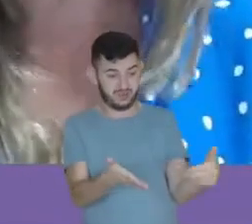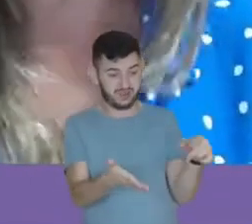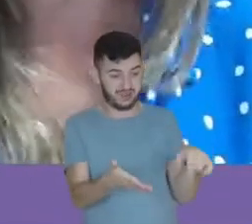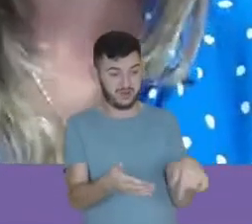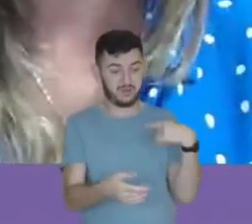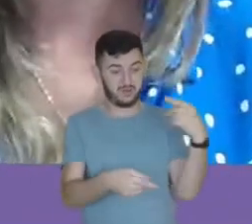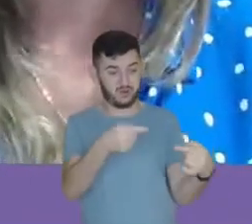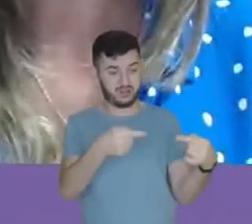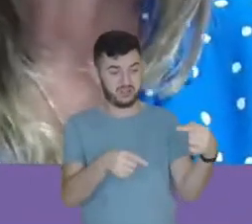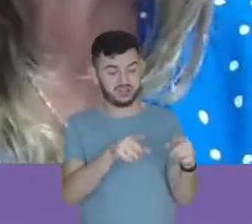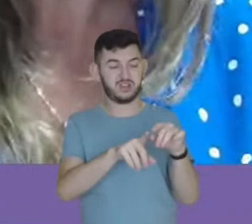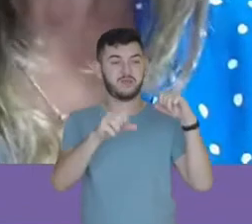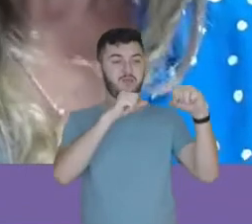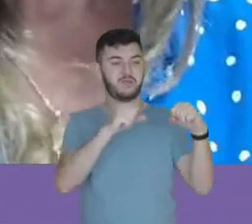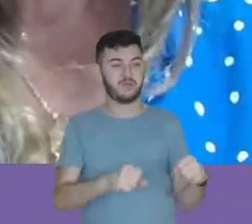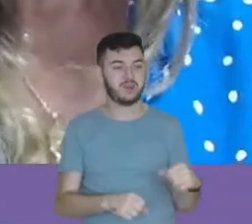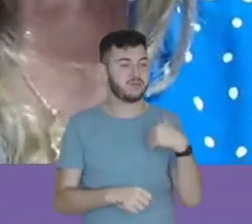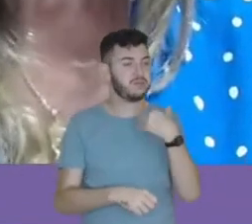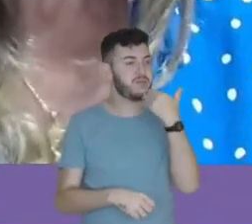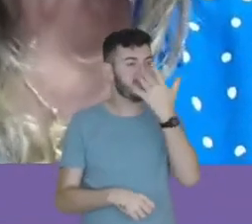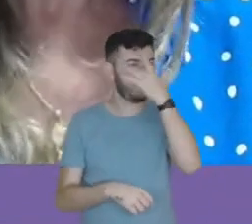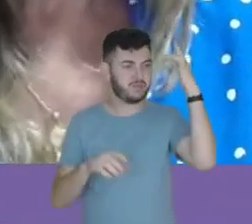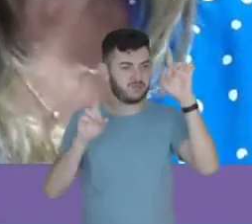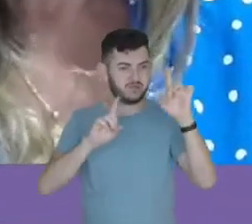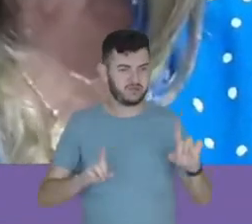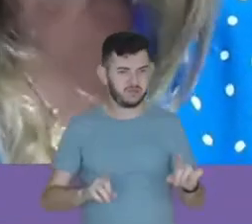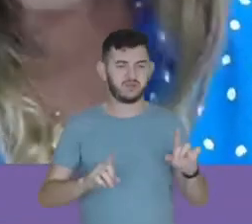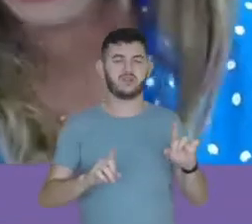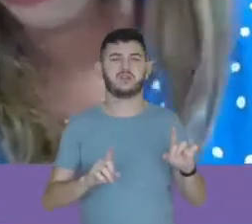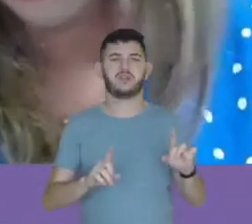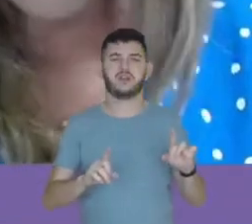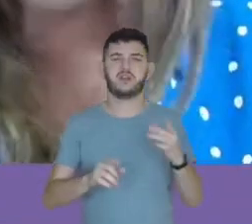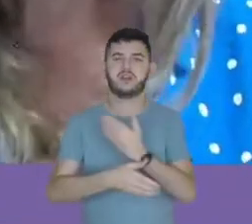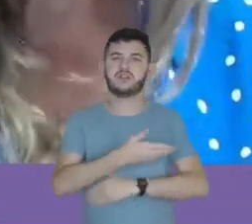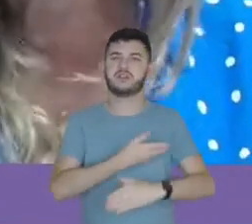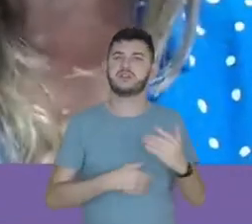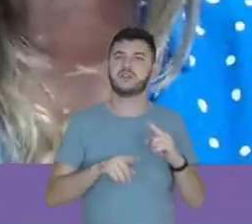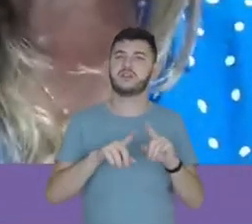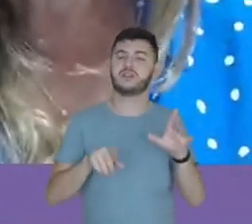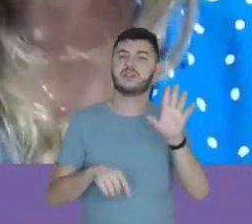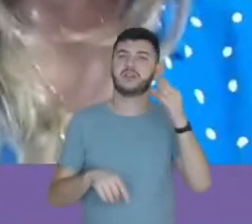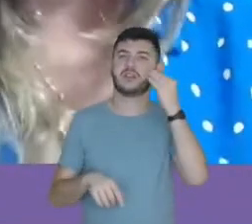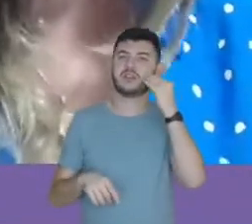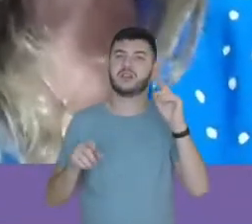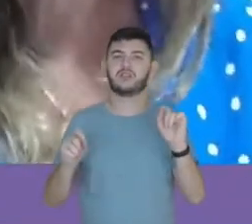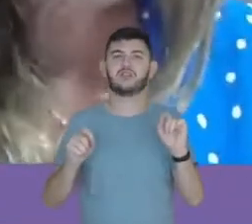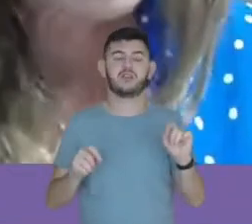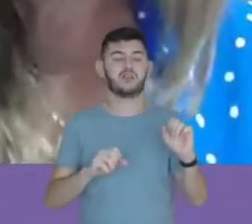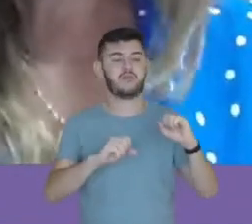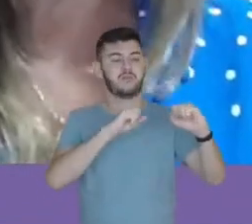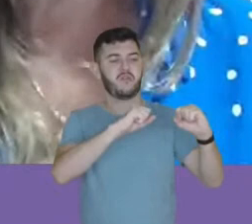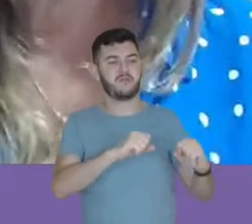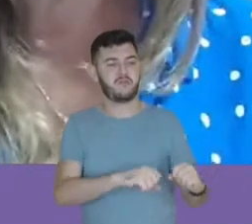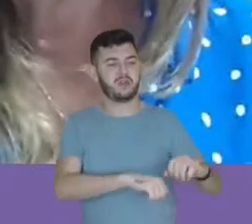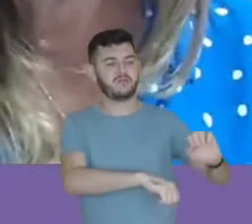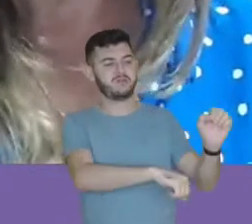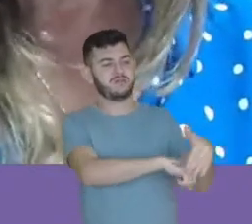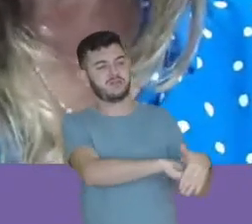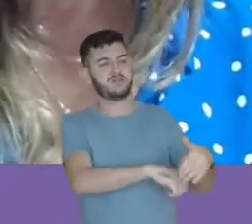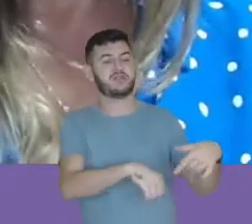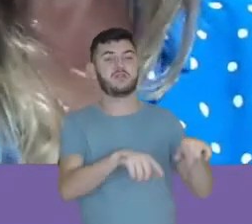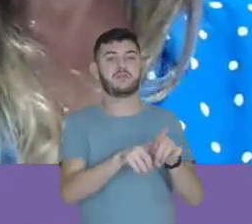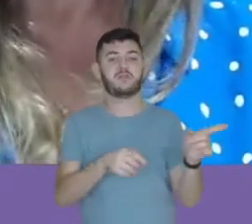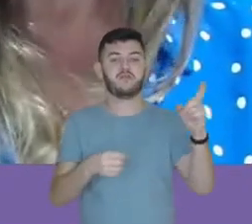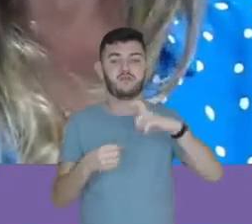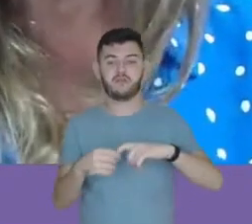das reivindicações das pessoas com deficiência, e também tentando desqualificar esse movimento, retornar com o